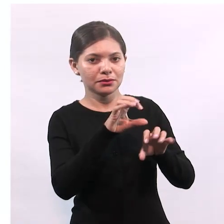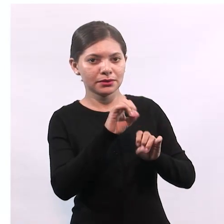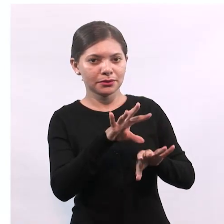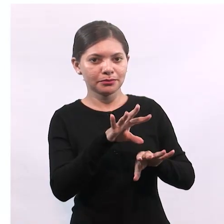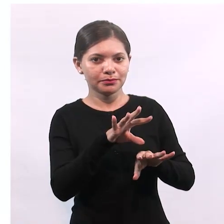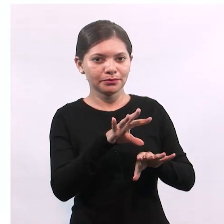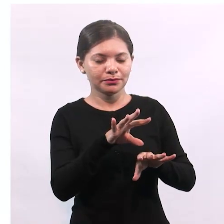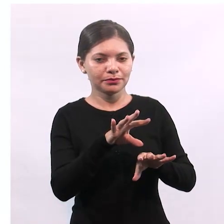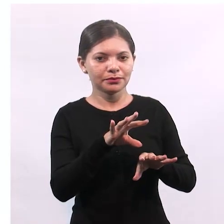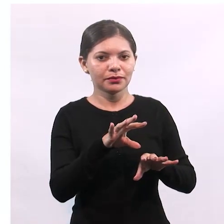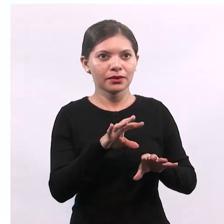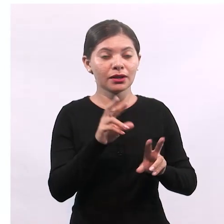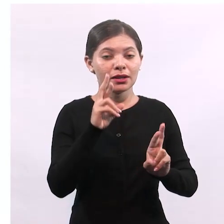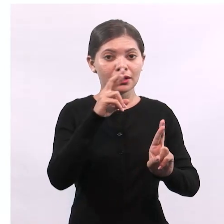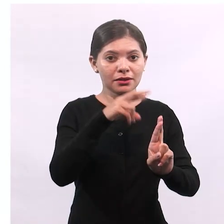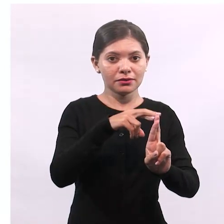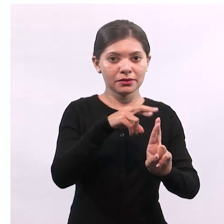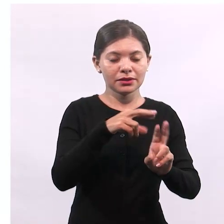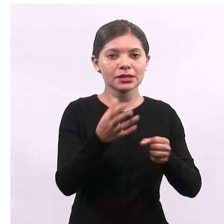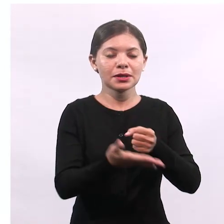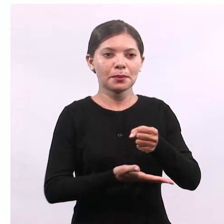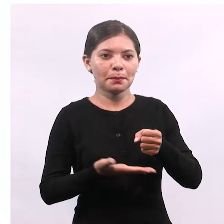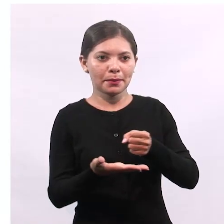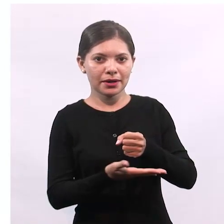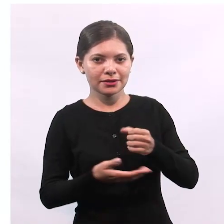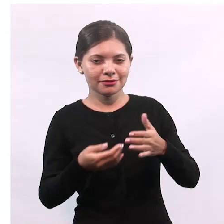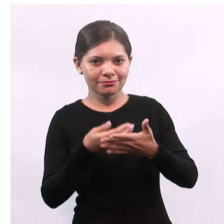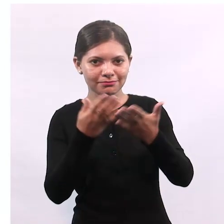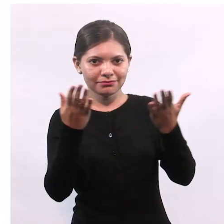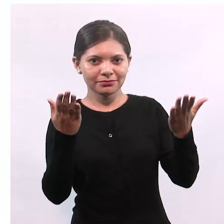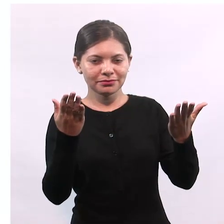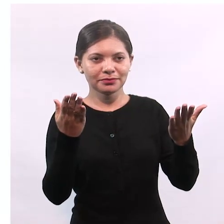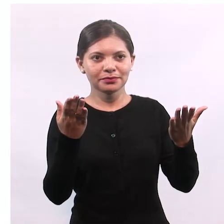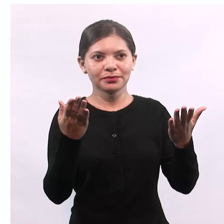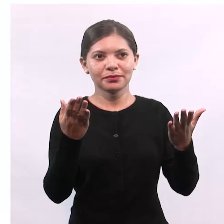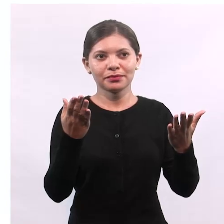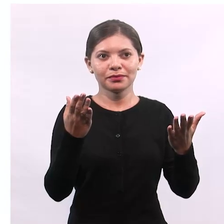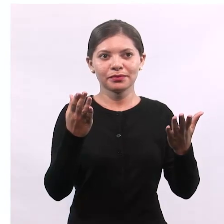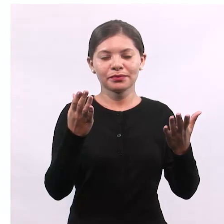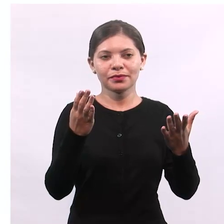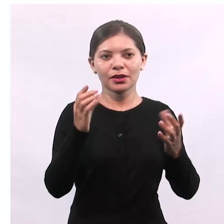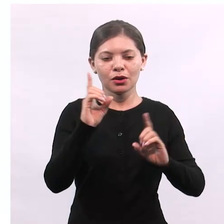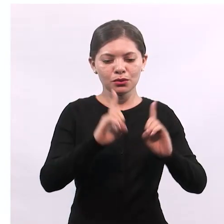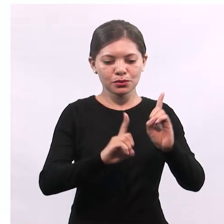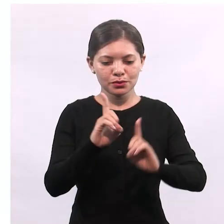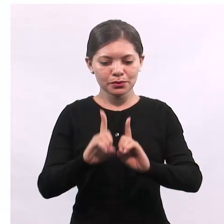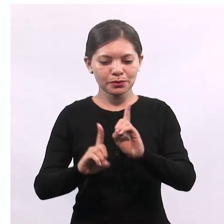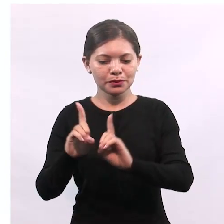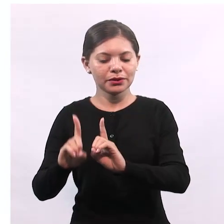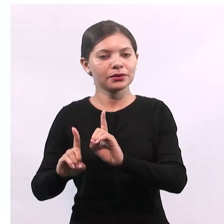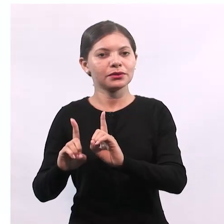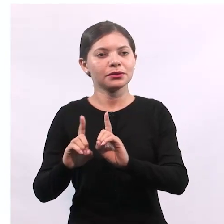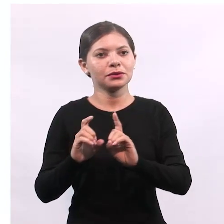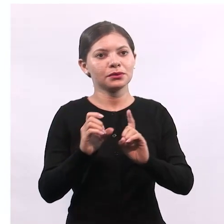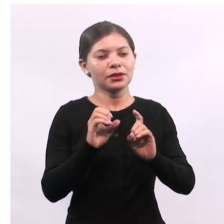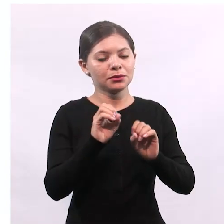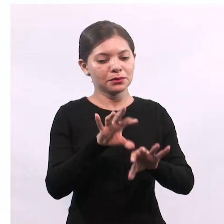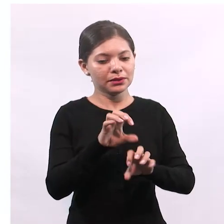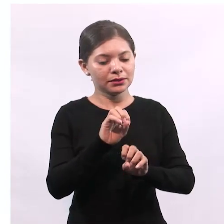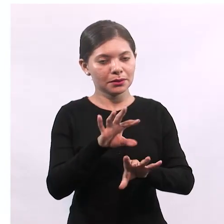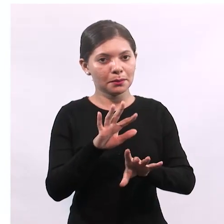Então como referência básica eu deixo para vocês o senso da Educação Básica publicado